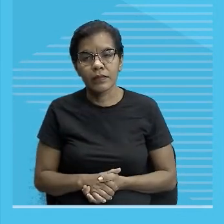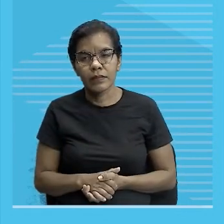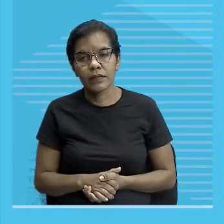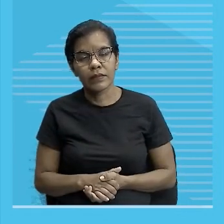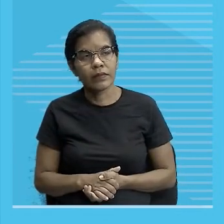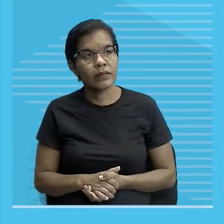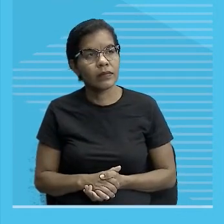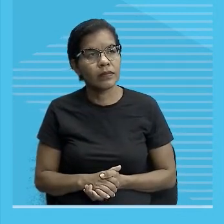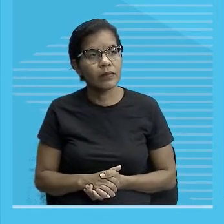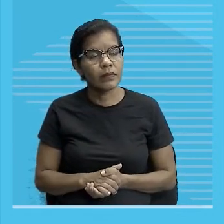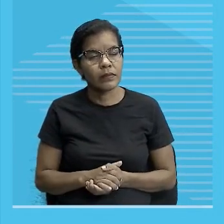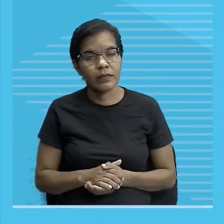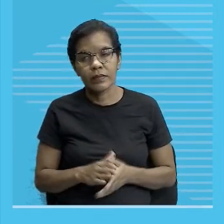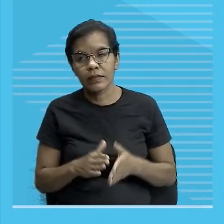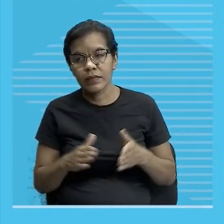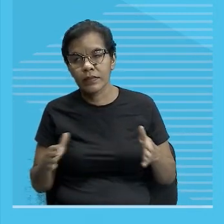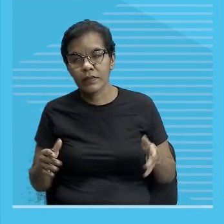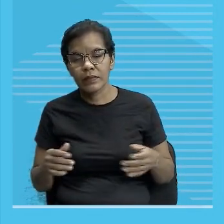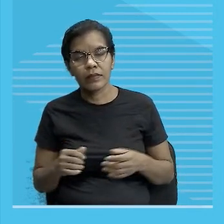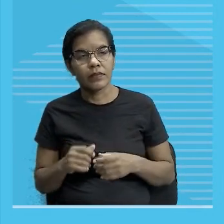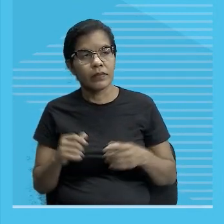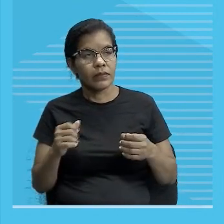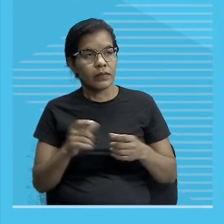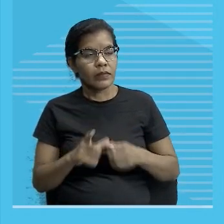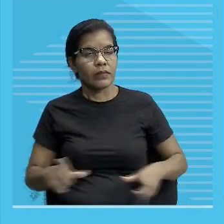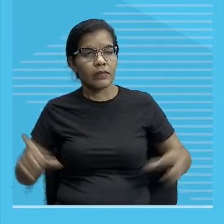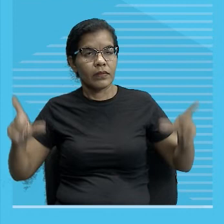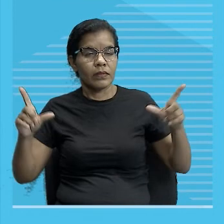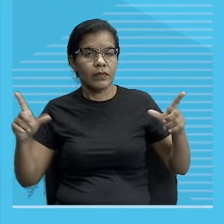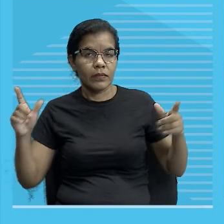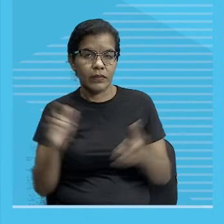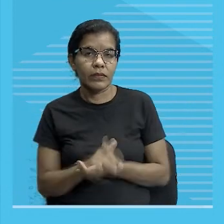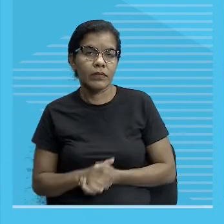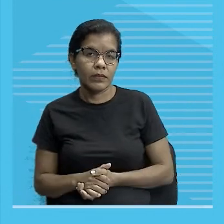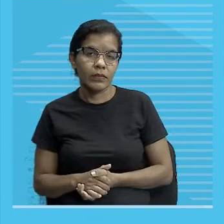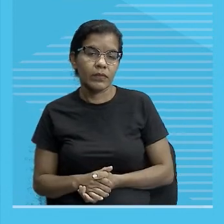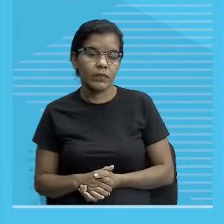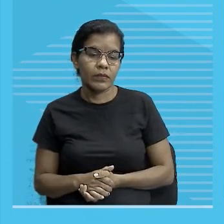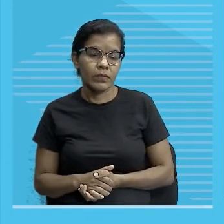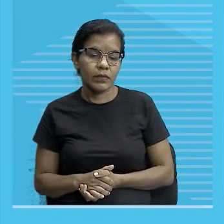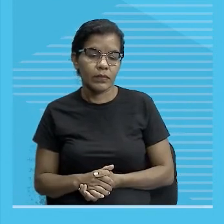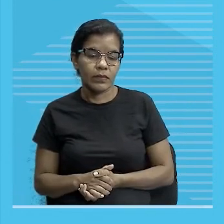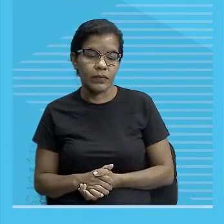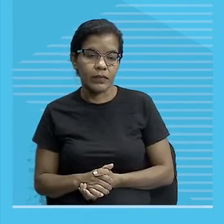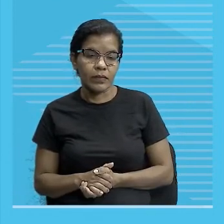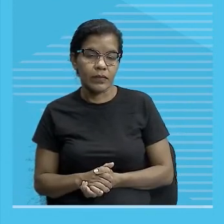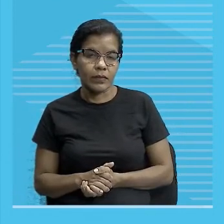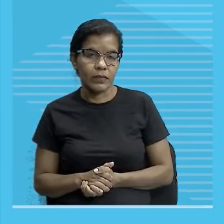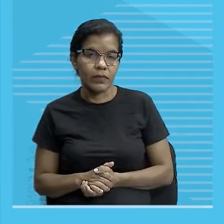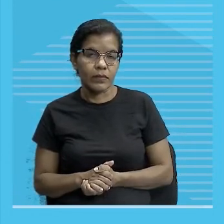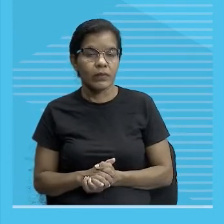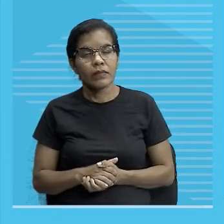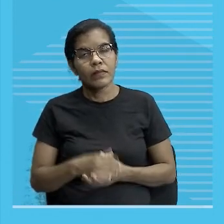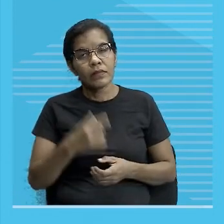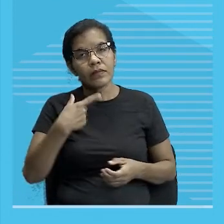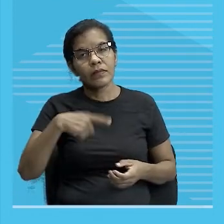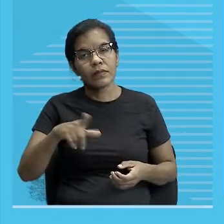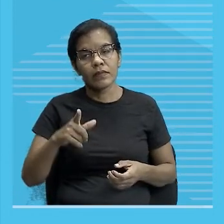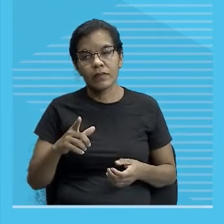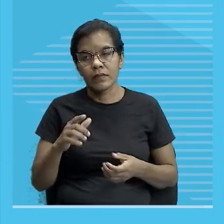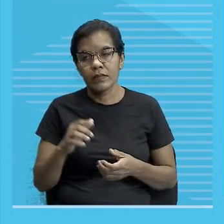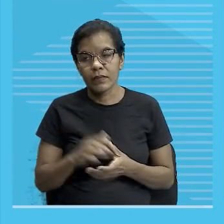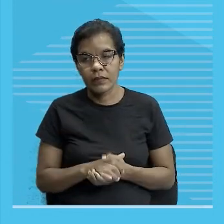Sempre para deixar um espaço nesses slides para escrever para vocês, eu esqueço. Pronto. Ele foi à feira e depois